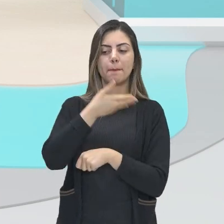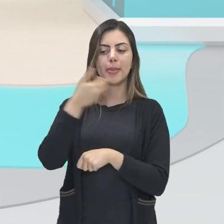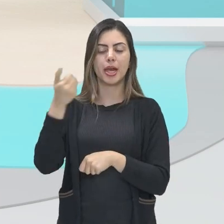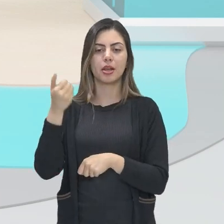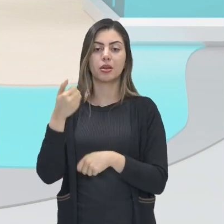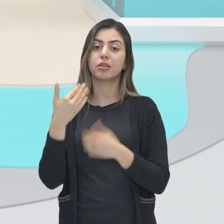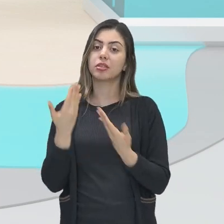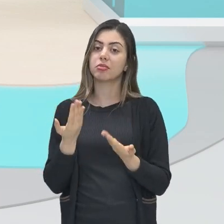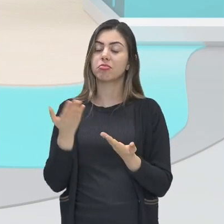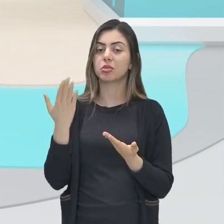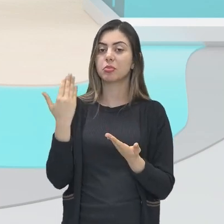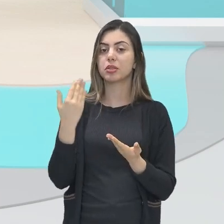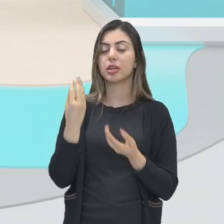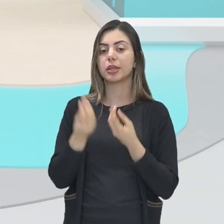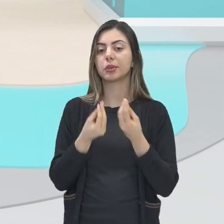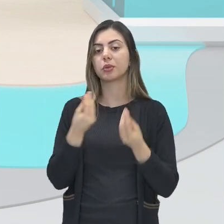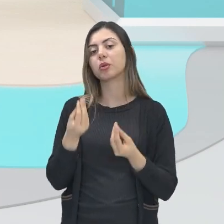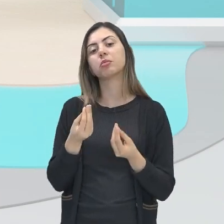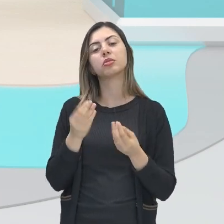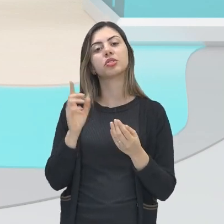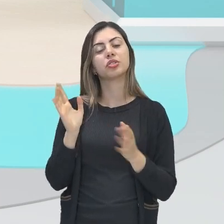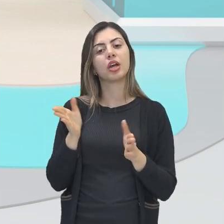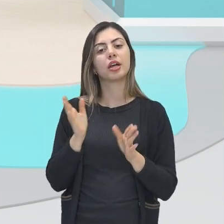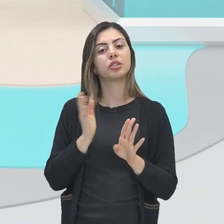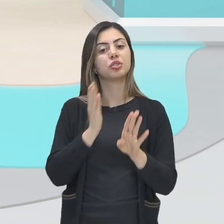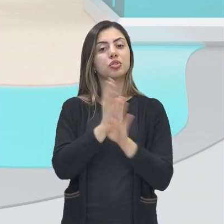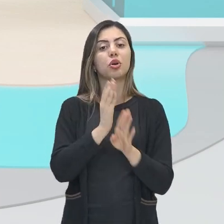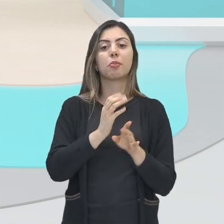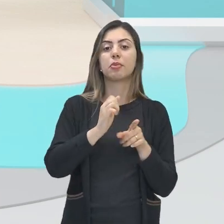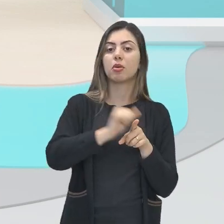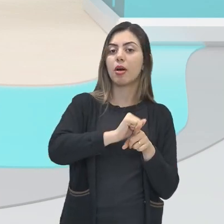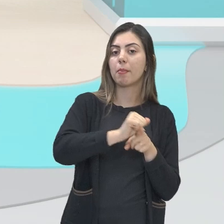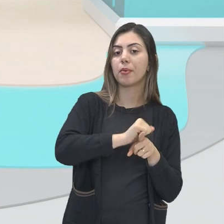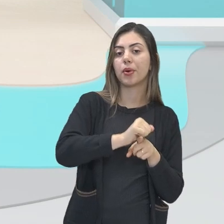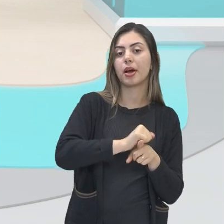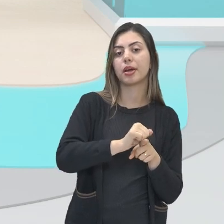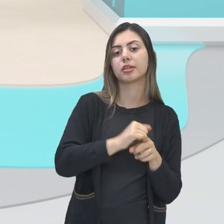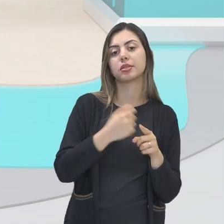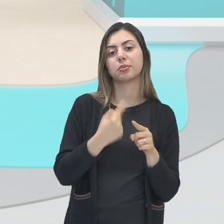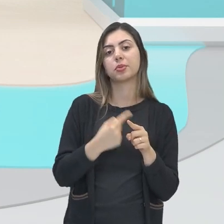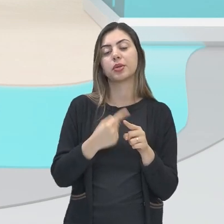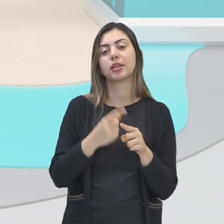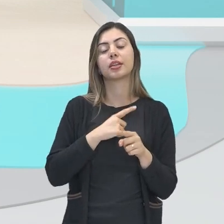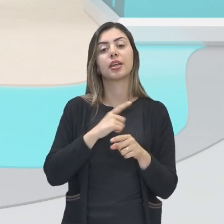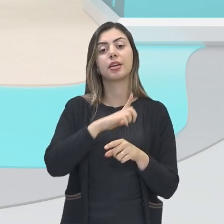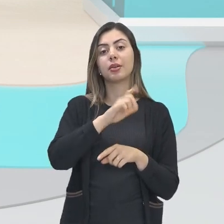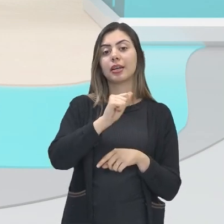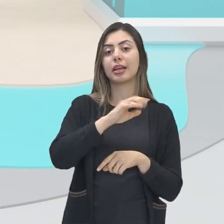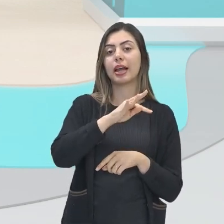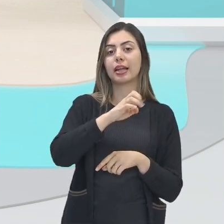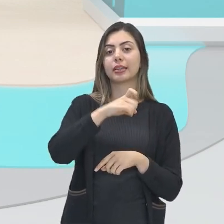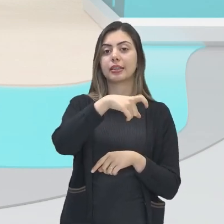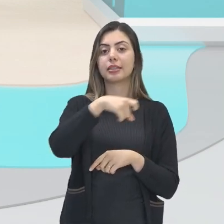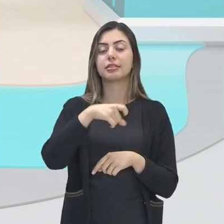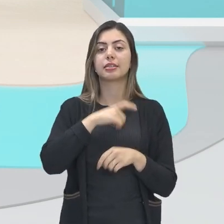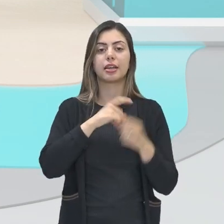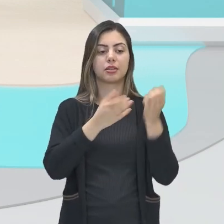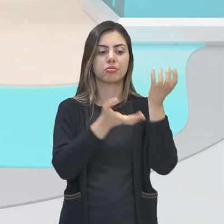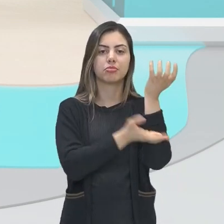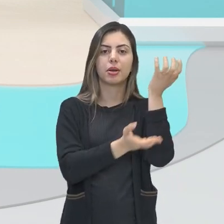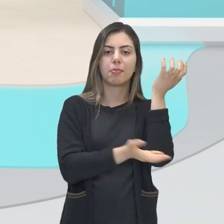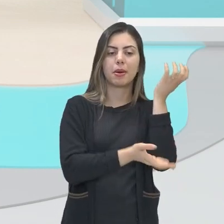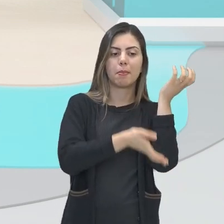naquela época em que já descobriu-se a borracha, né, graças ao látex retirado aqui da nossa terra,